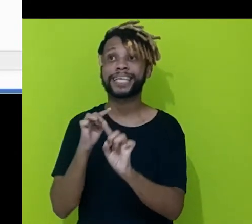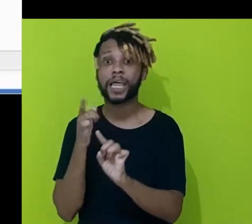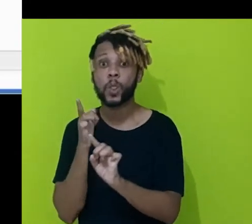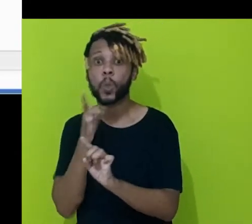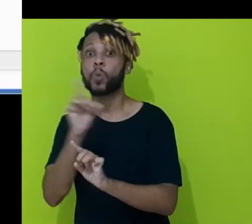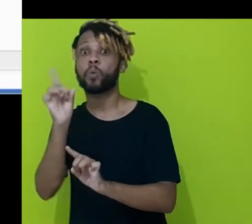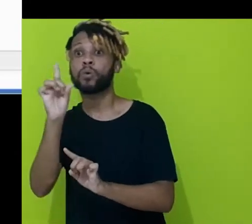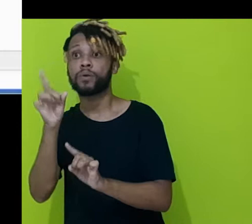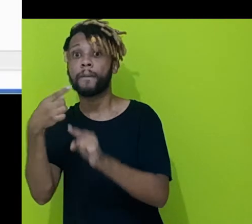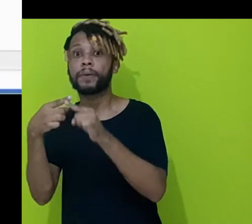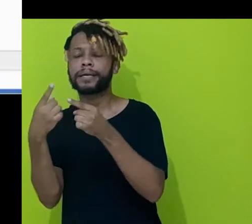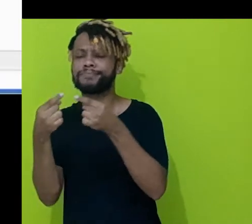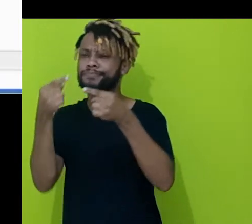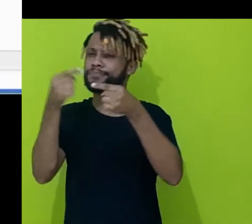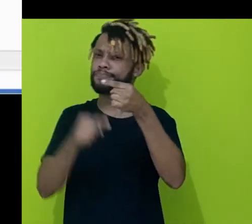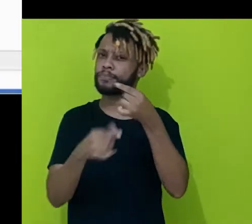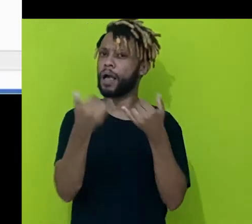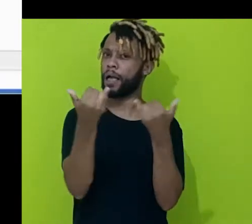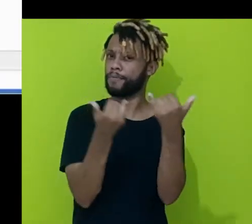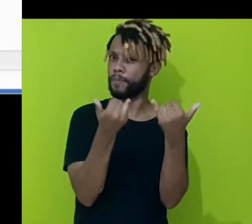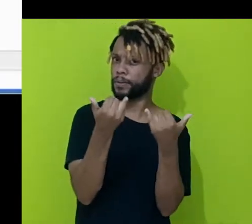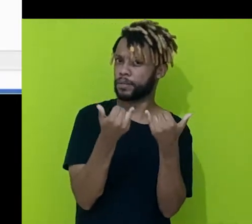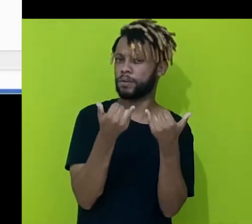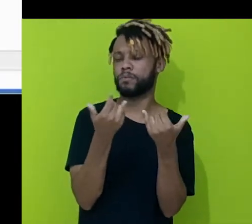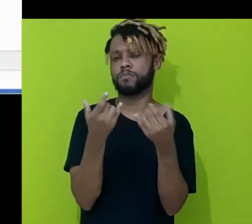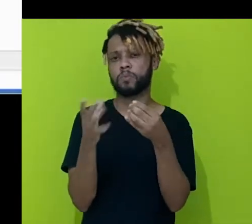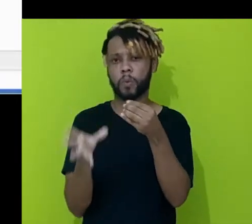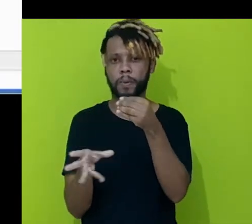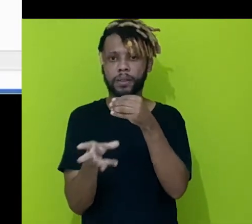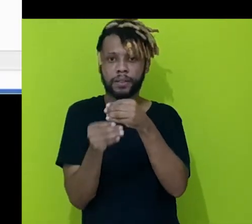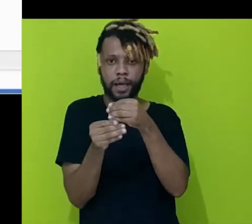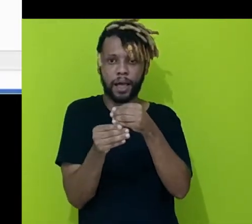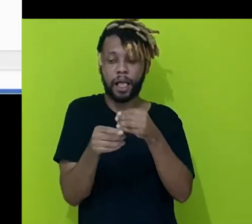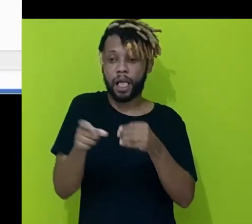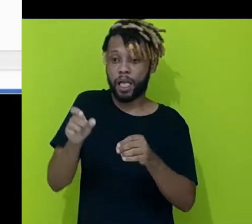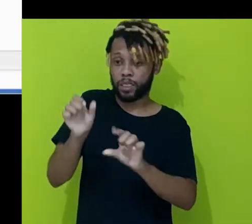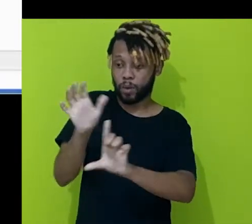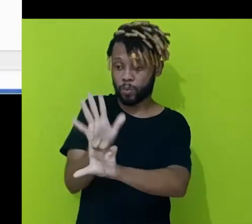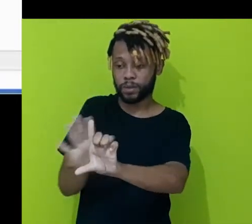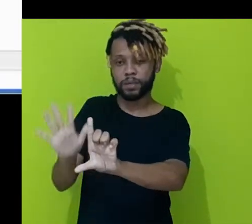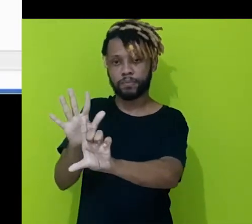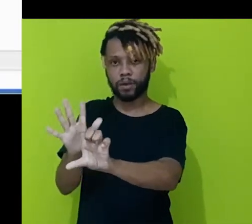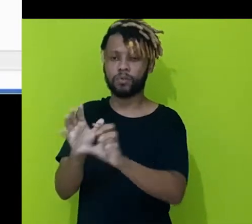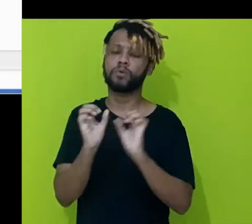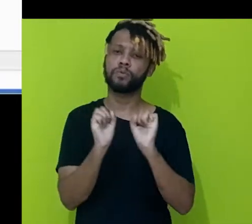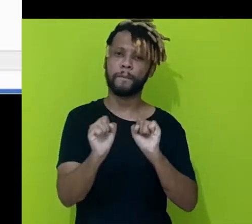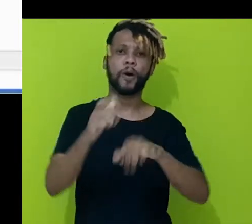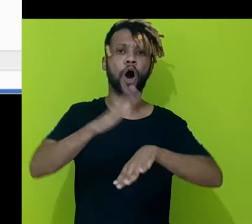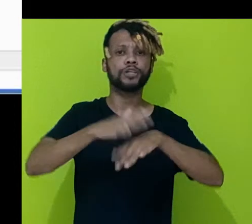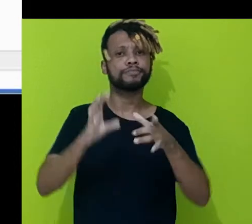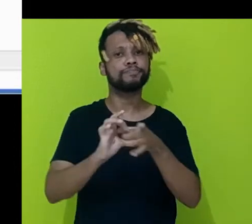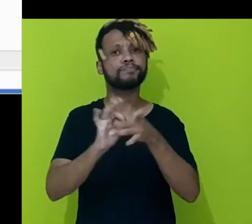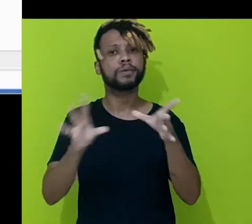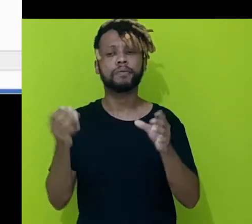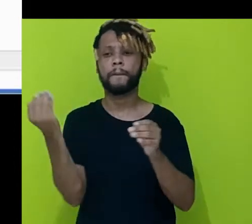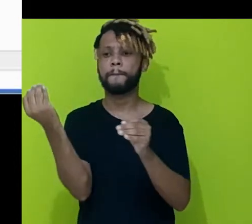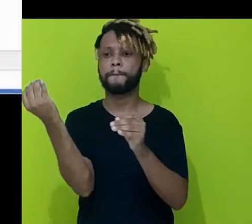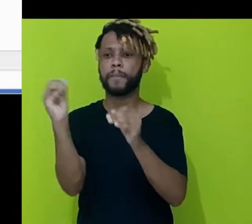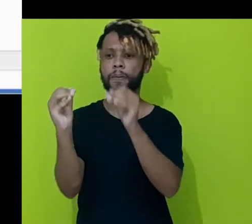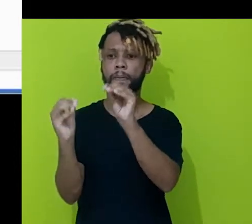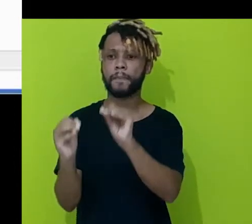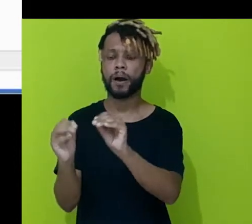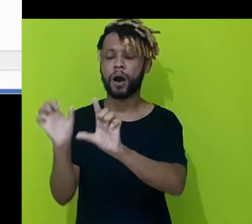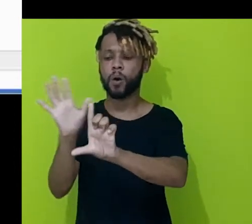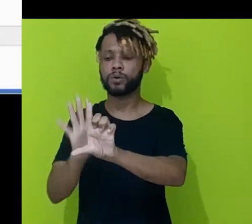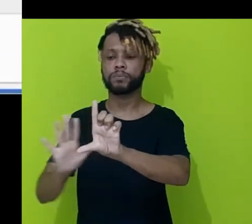se adequar à informação que eles pedem. Então aqui é a chance que você tem em um espaço de 8.000